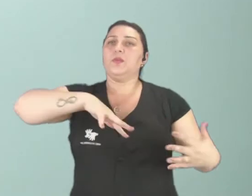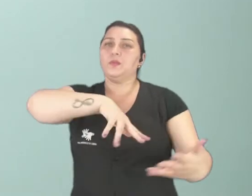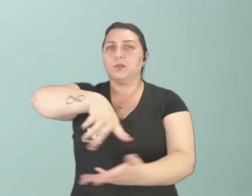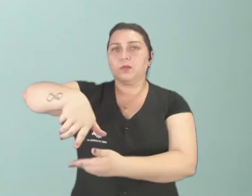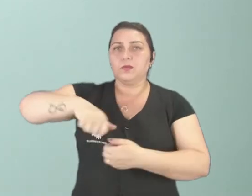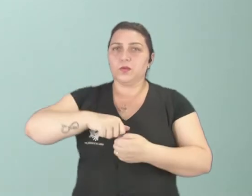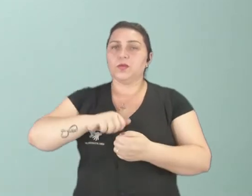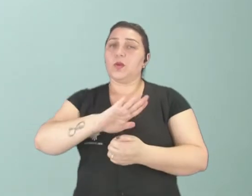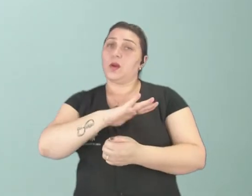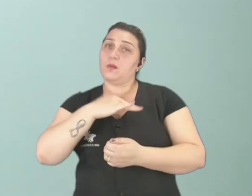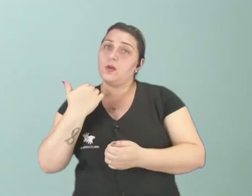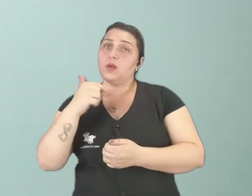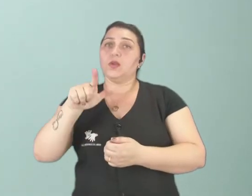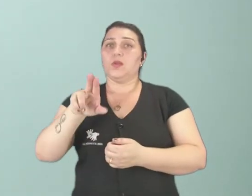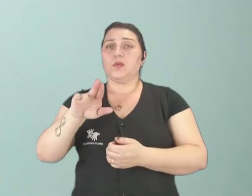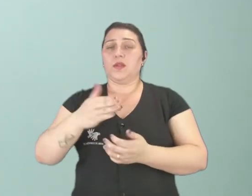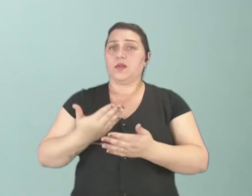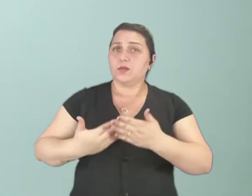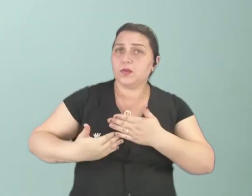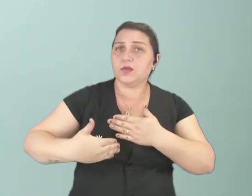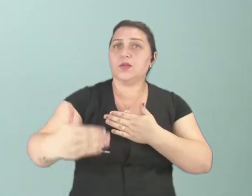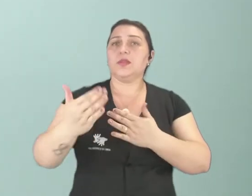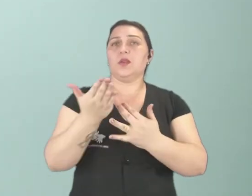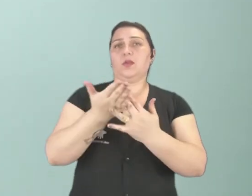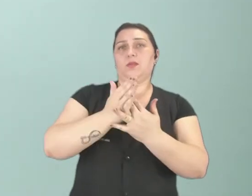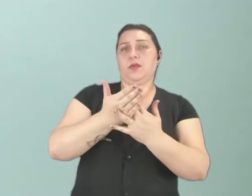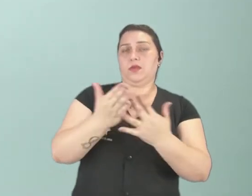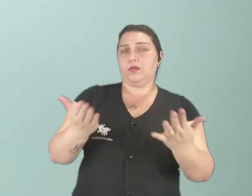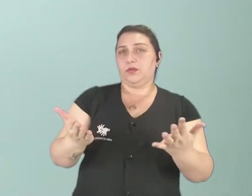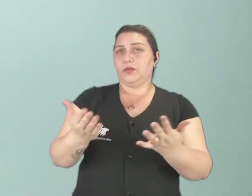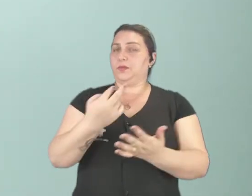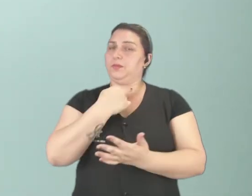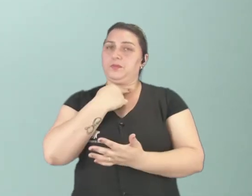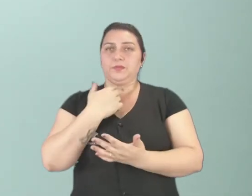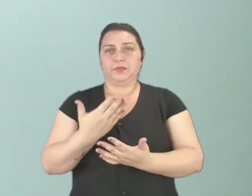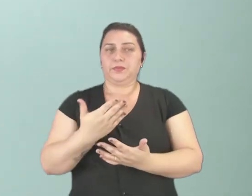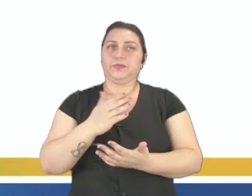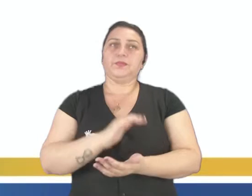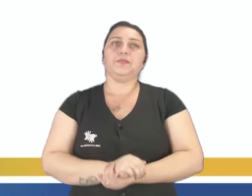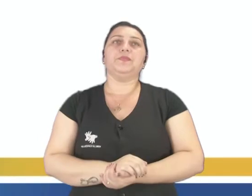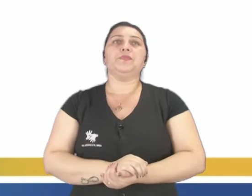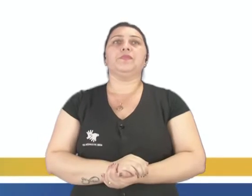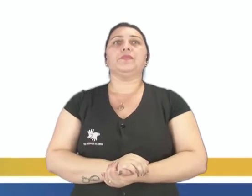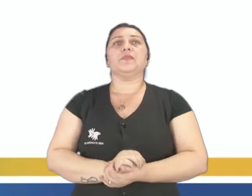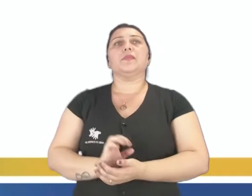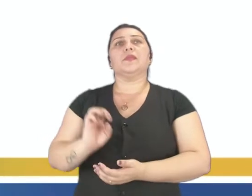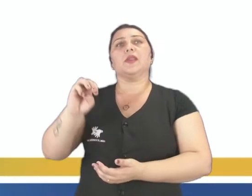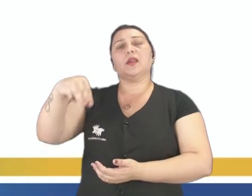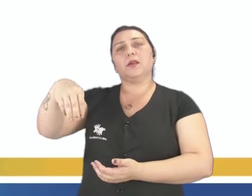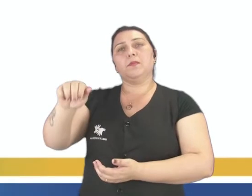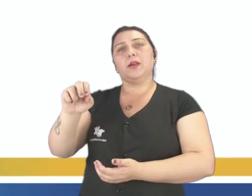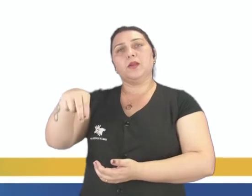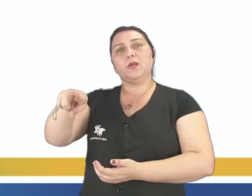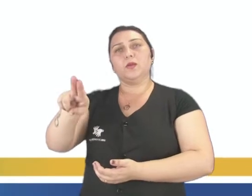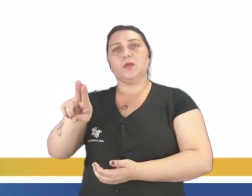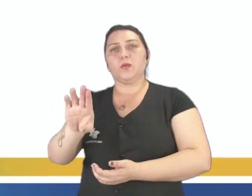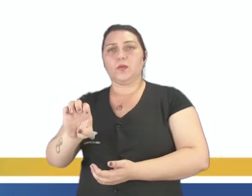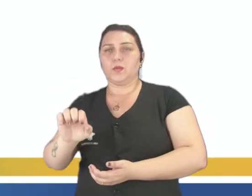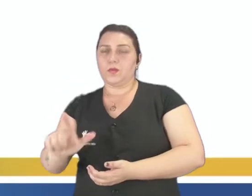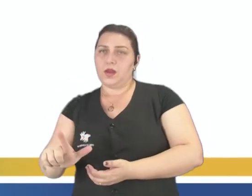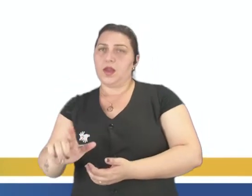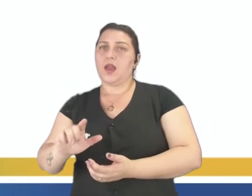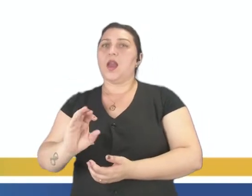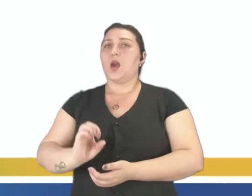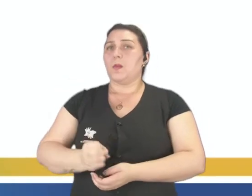Então, com a morte de Luís de Camões é que vai iniciar o barroco, então não poderia ser ele. Manuel Maria Barbosa do Cage é um